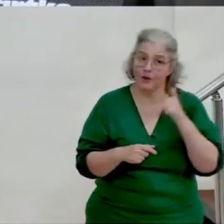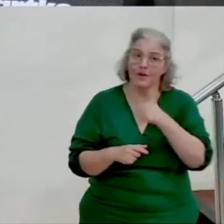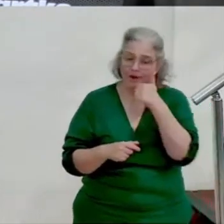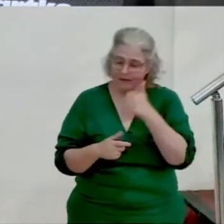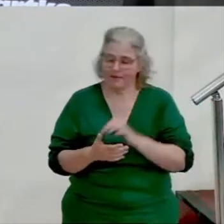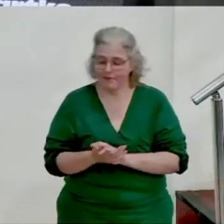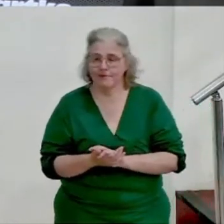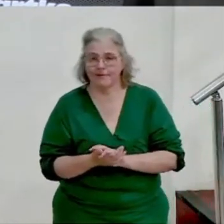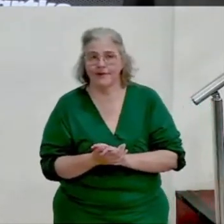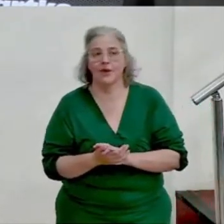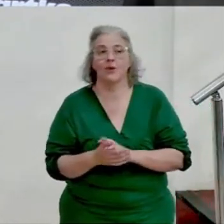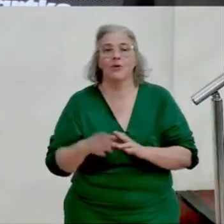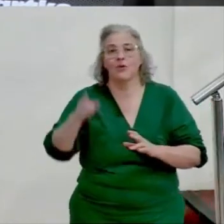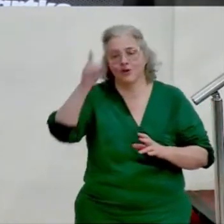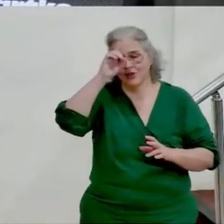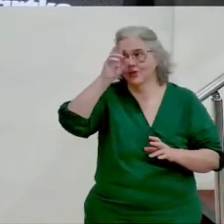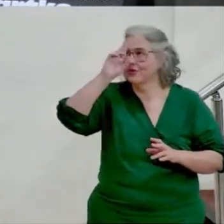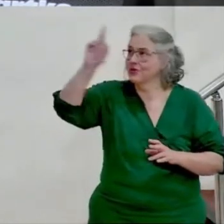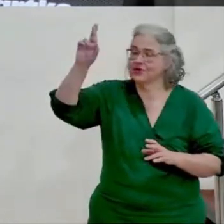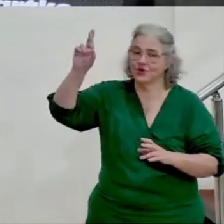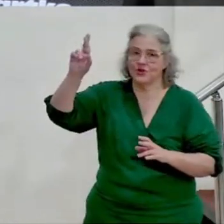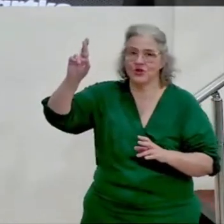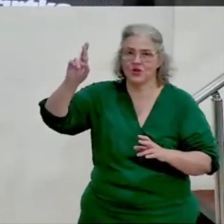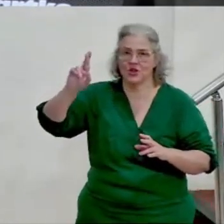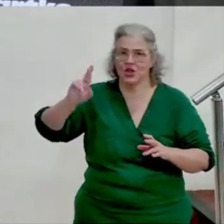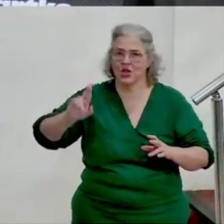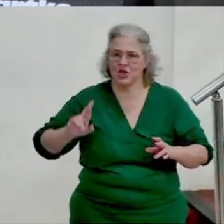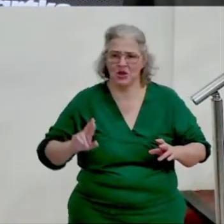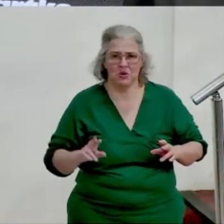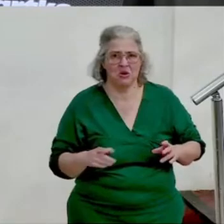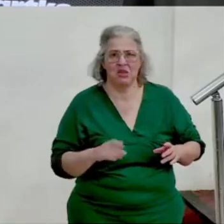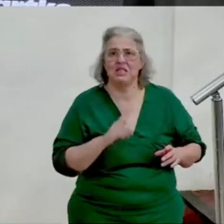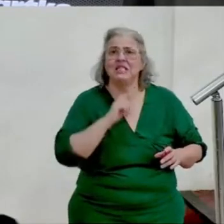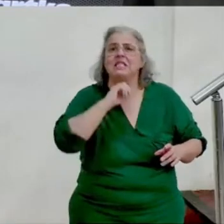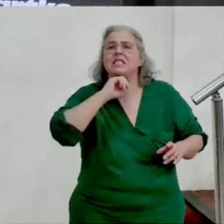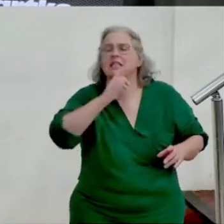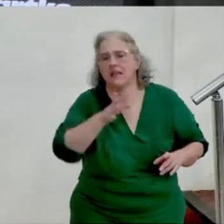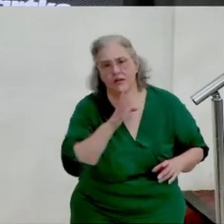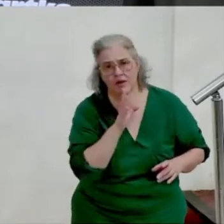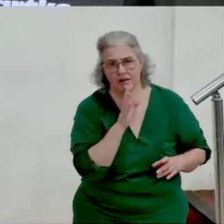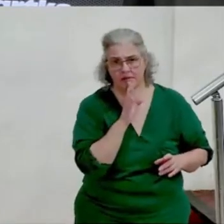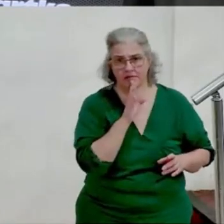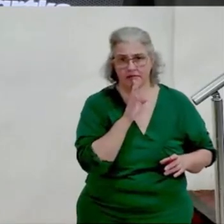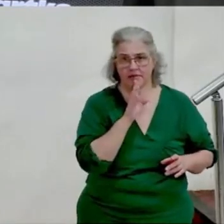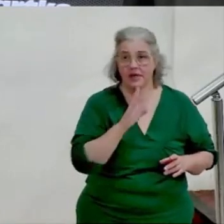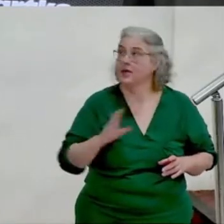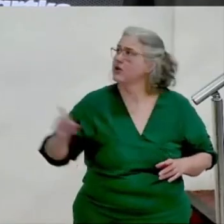é imprevisível, ele virá como um ladrão, vem de noite.